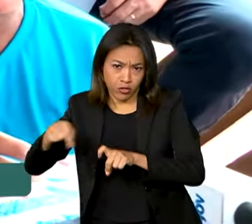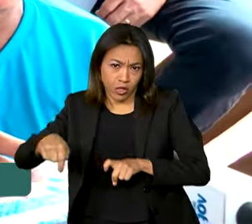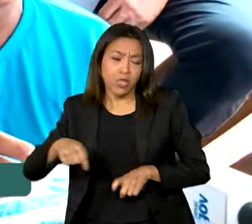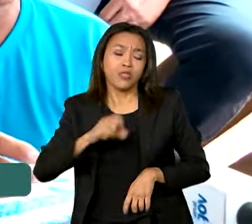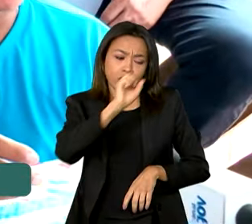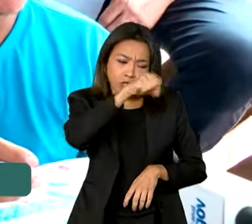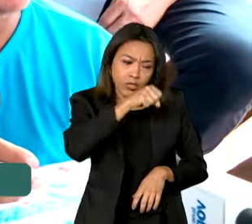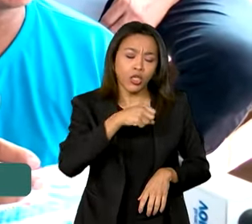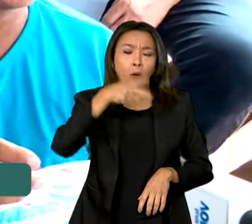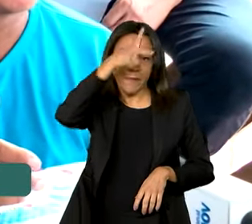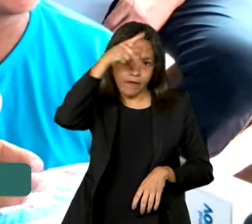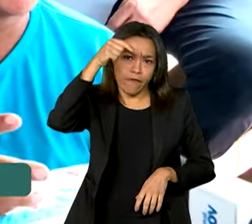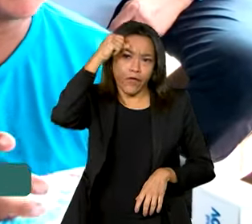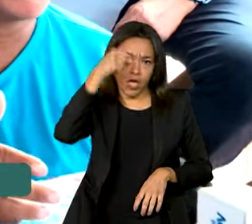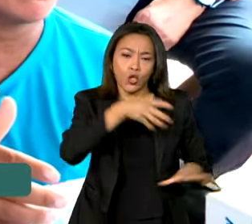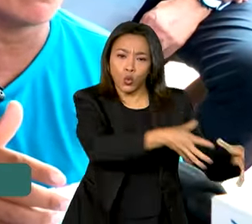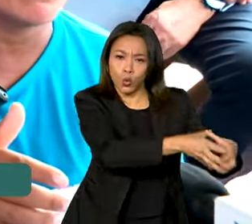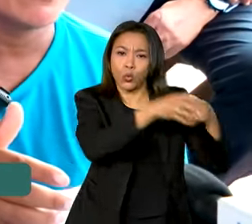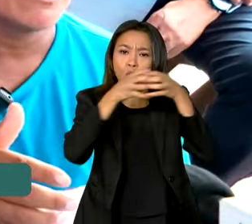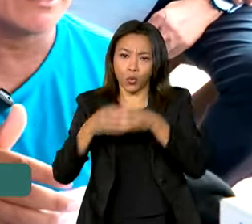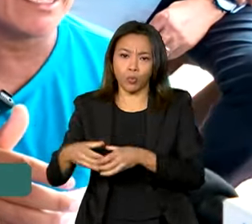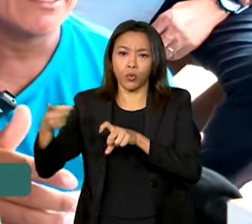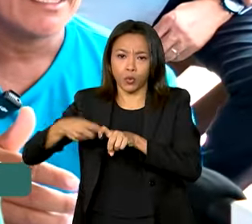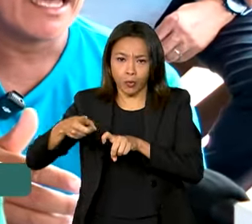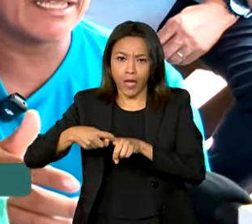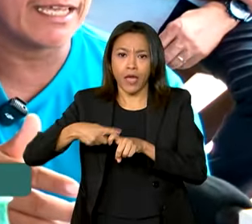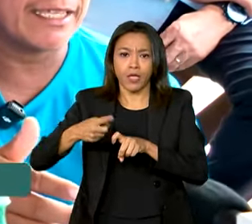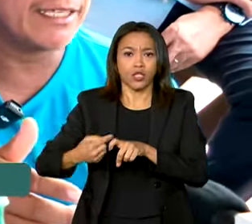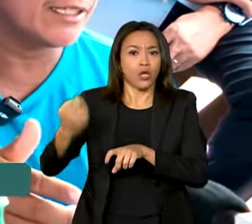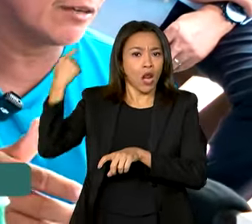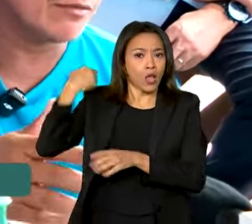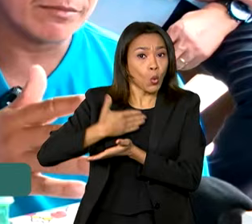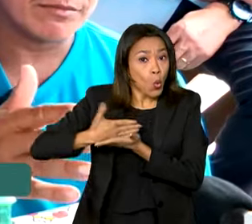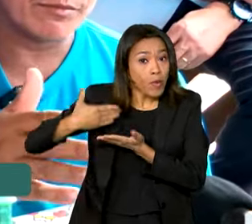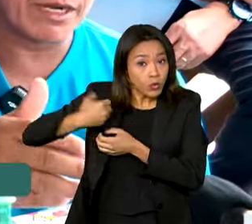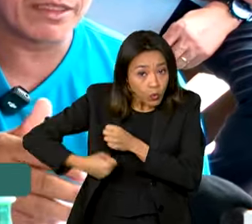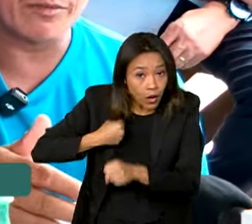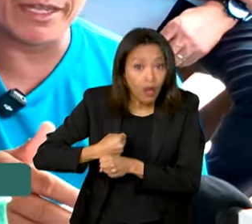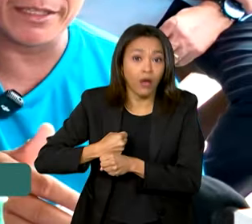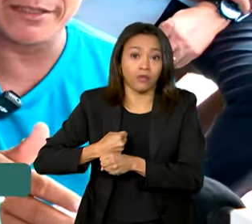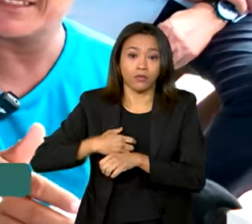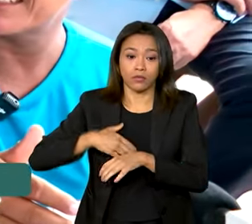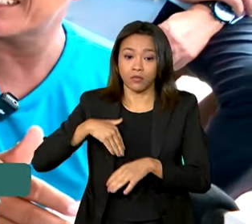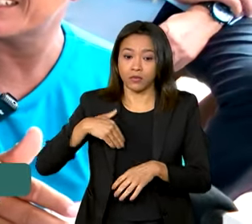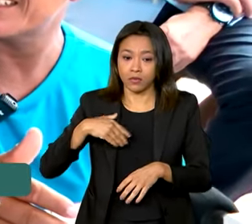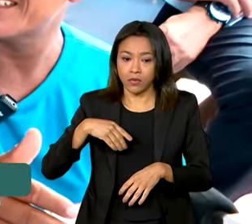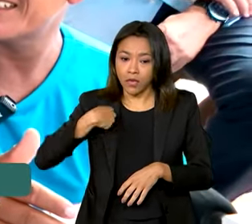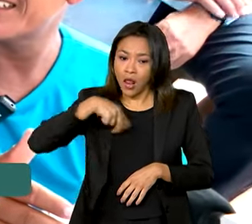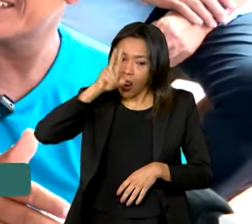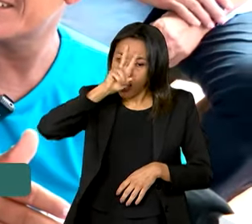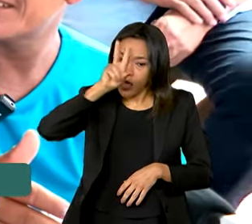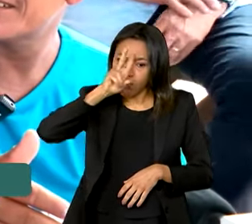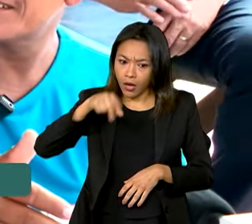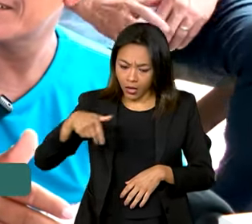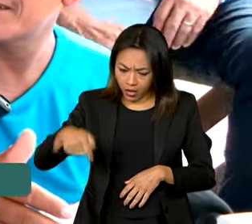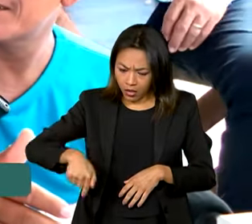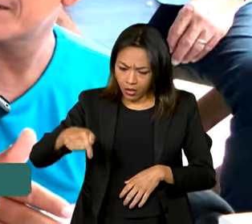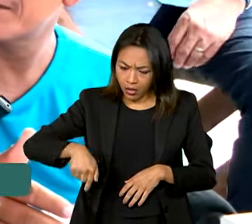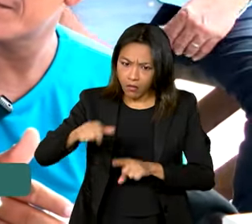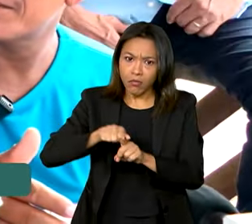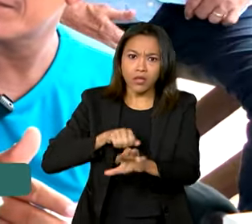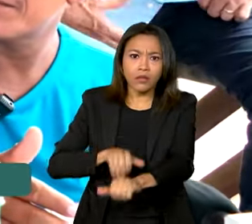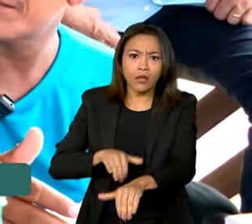prefeito trouxe uma equipe de médicos aqui para a gente no começo do ano logo, né? Aí daí não apareceu Só para você lembrar, nós estamos no mês de